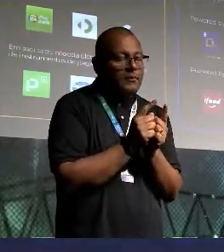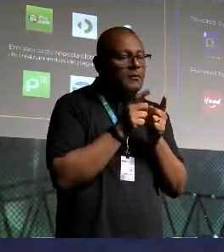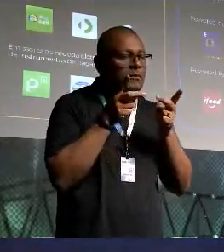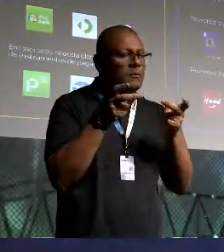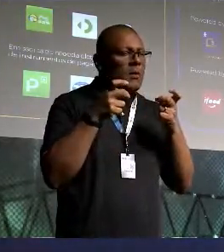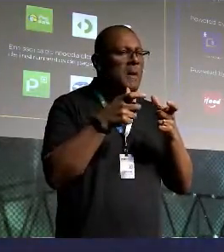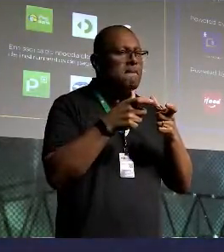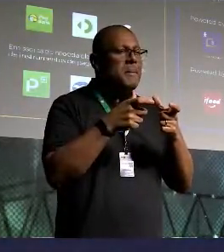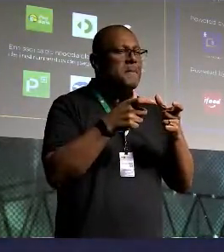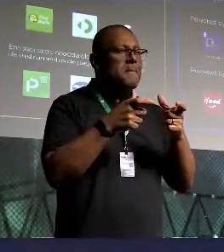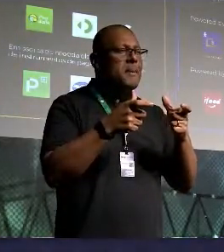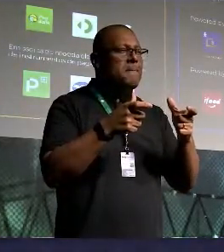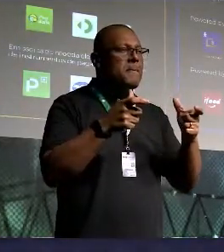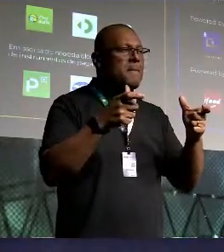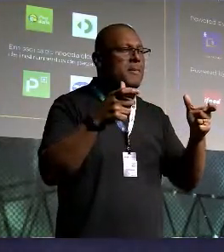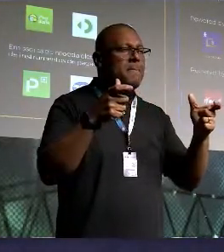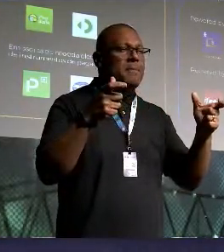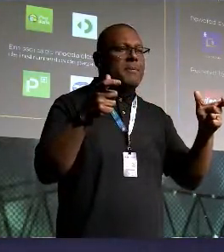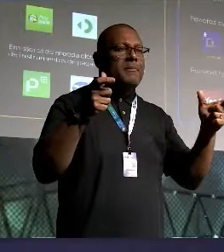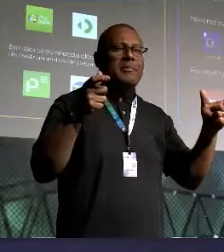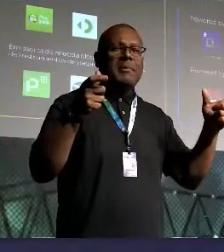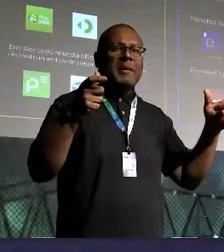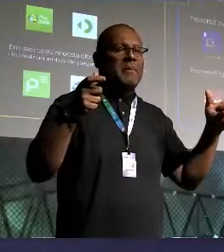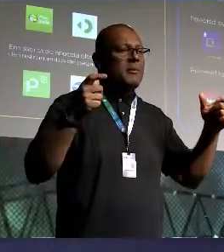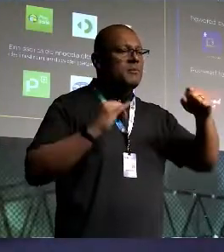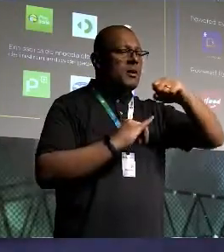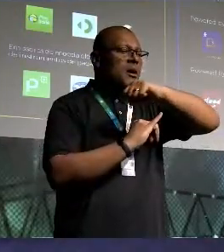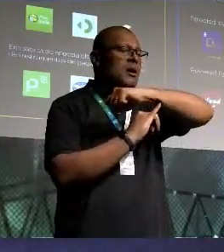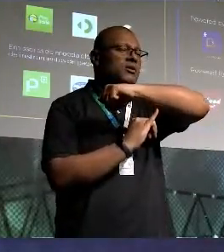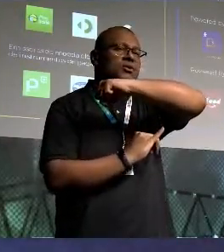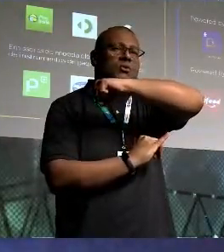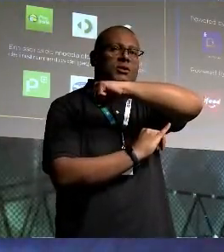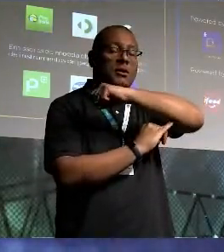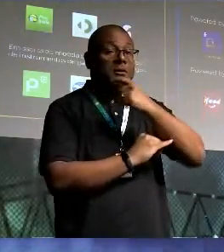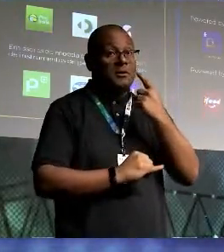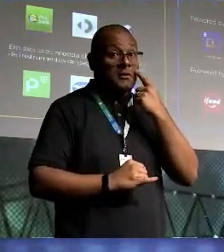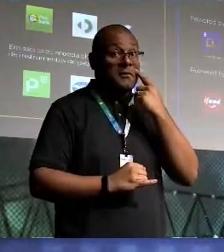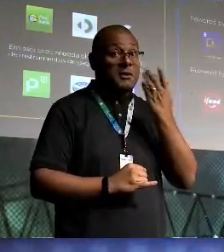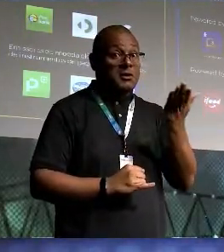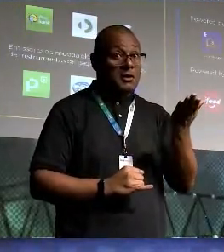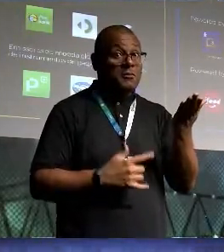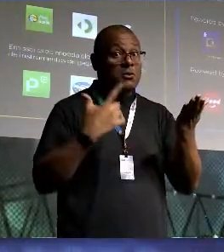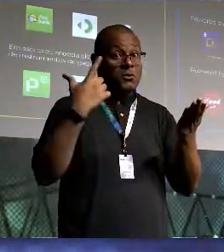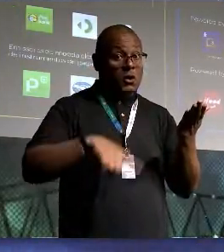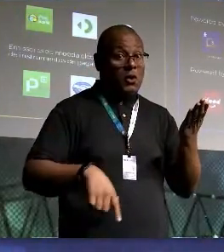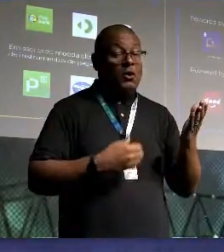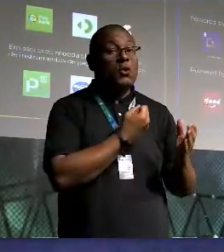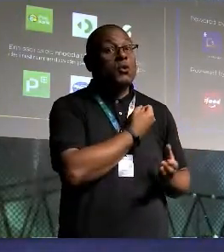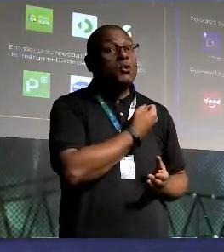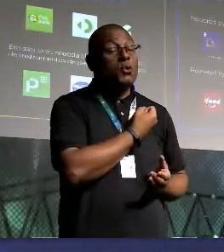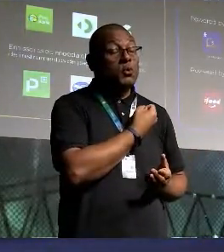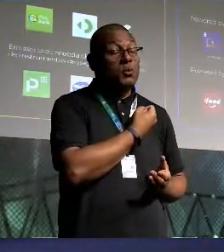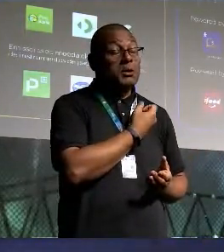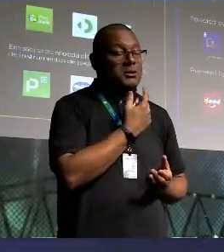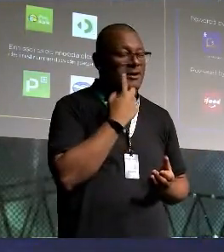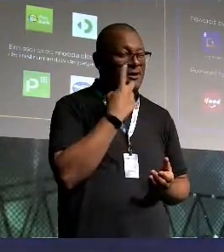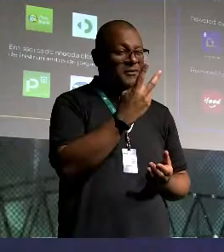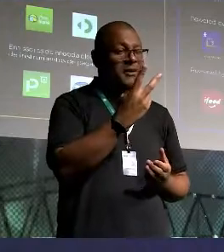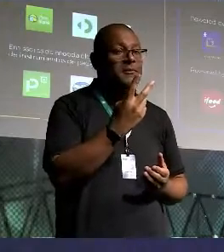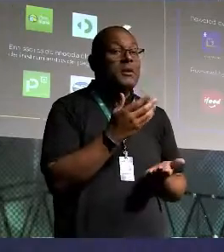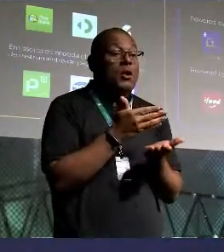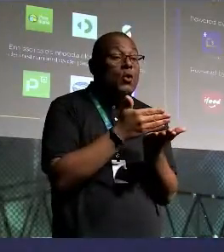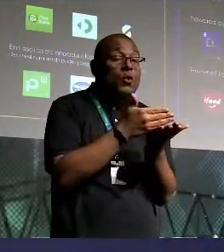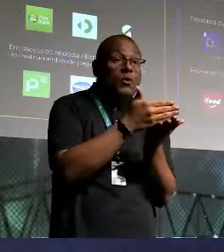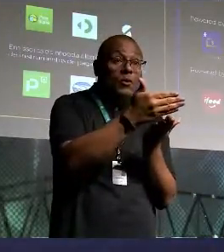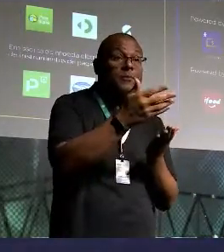um crescimento astronômico nesse tipo de instituição. No próximo slide, até volto aqui a esses números, mas a gente começa a ver